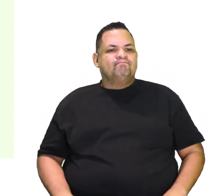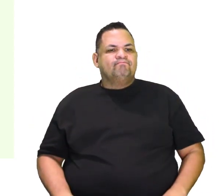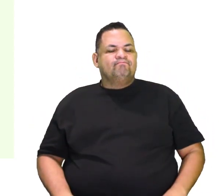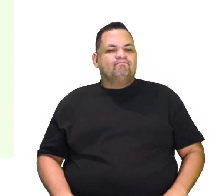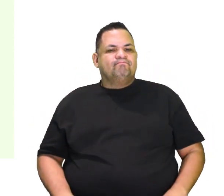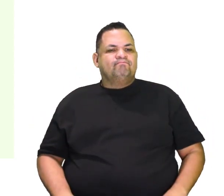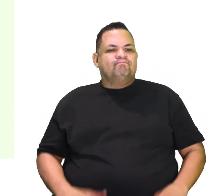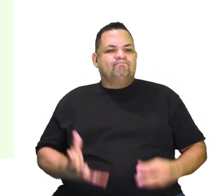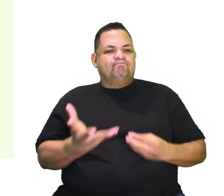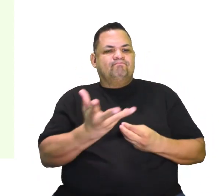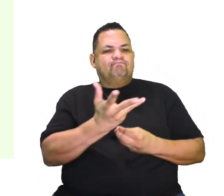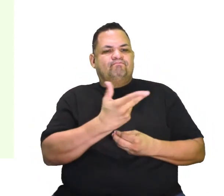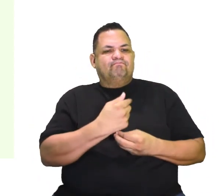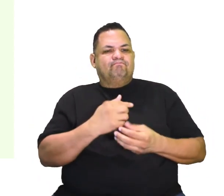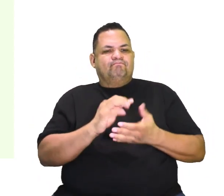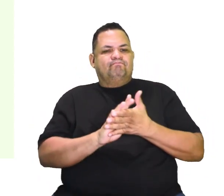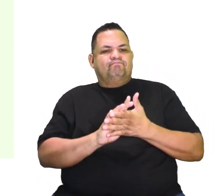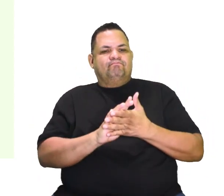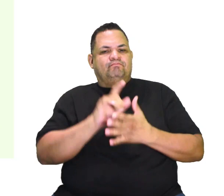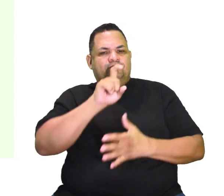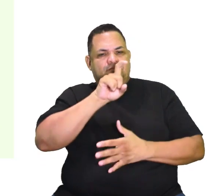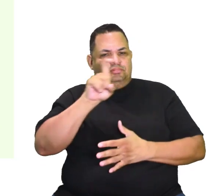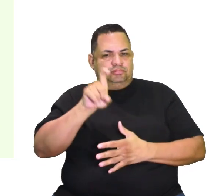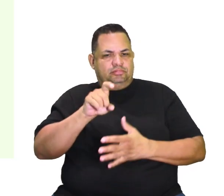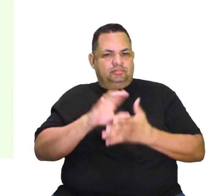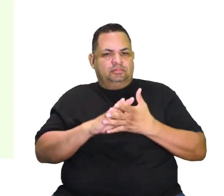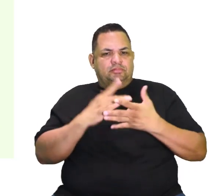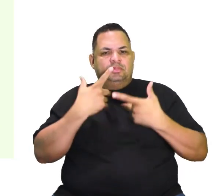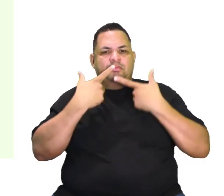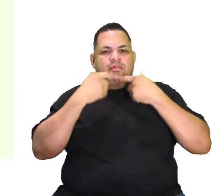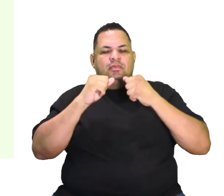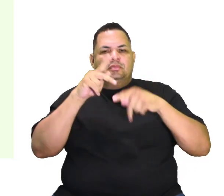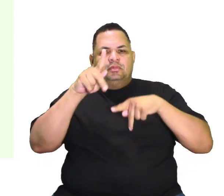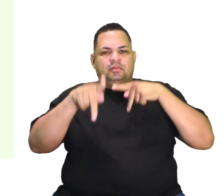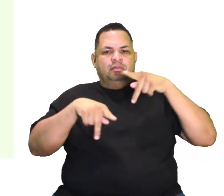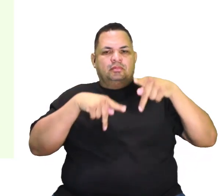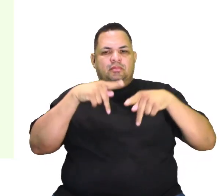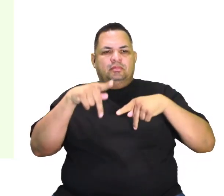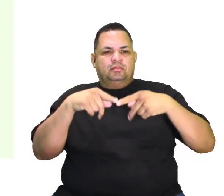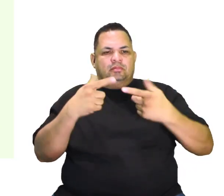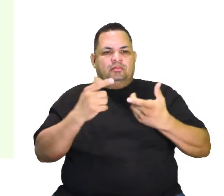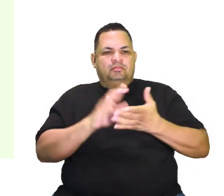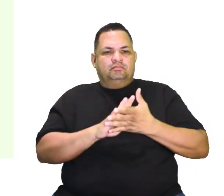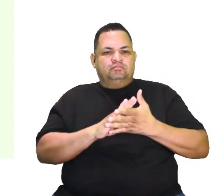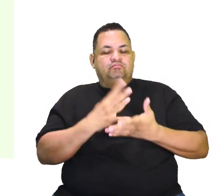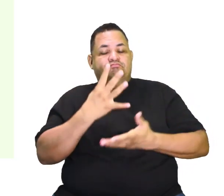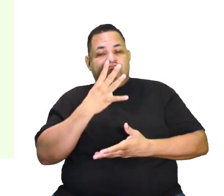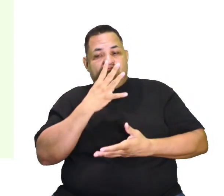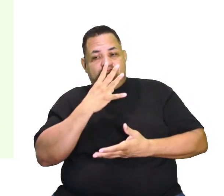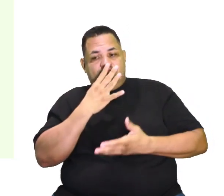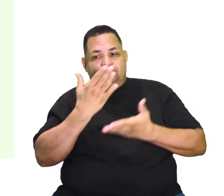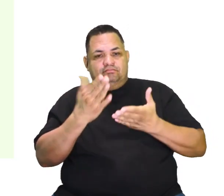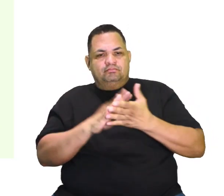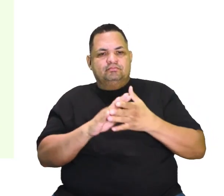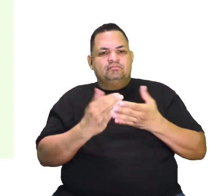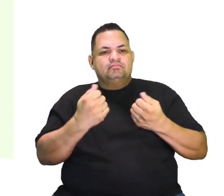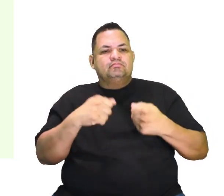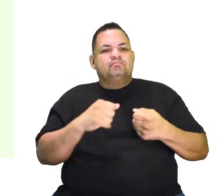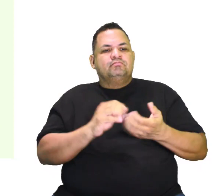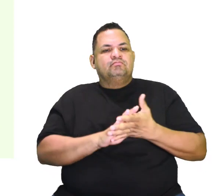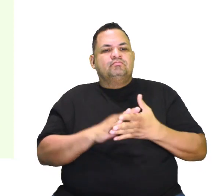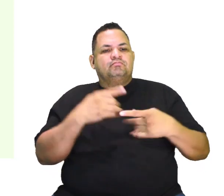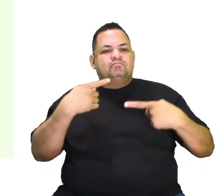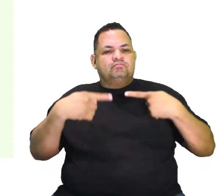Então, estudante, o grafite, né, a arte do grafite, é uma linguagem popular onde os apreciadores